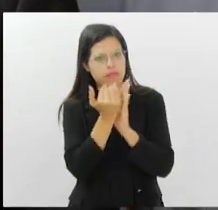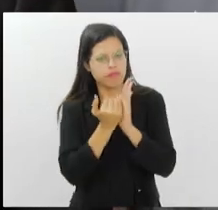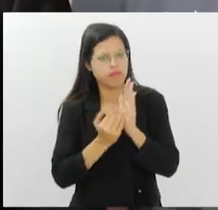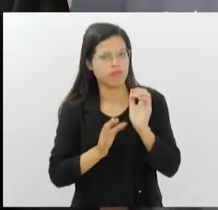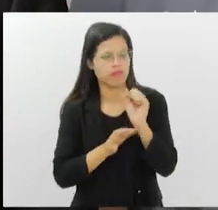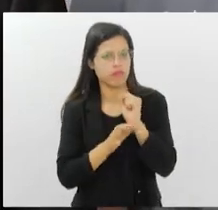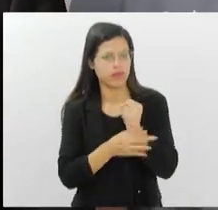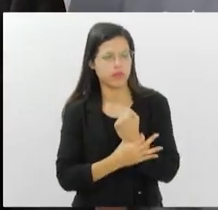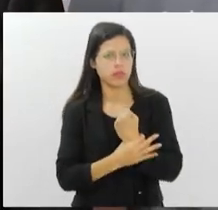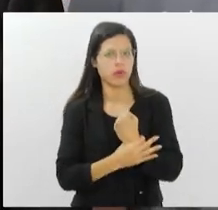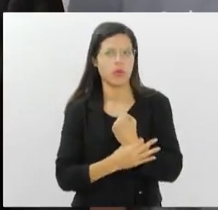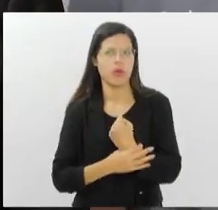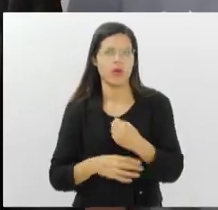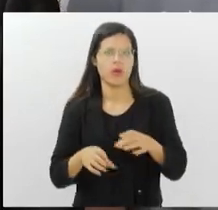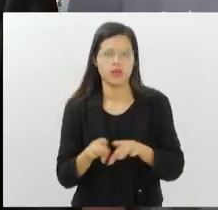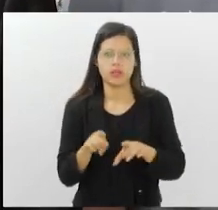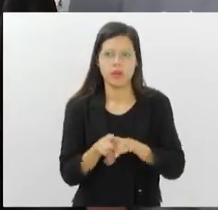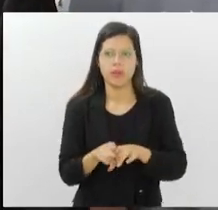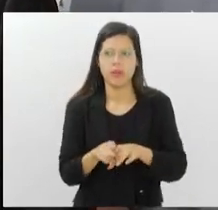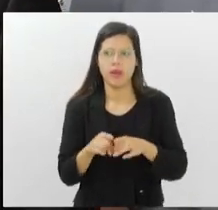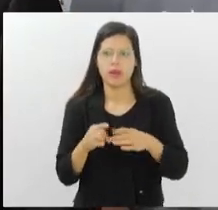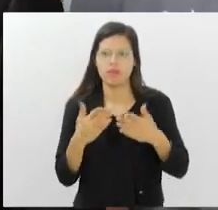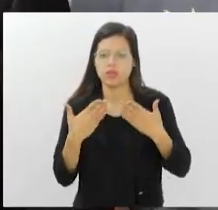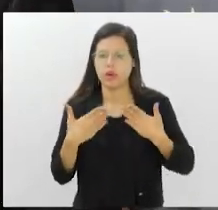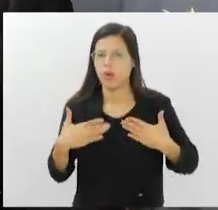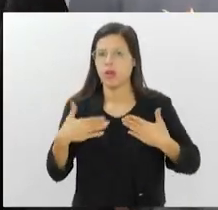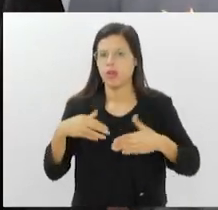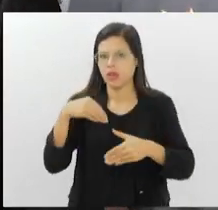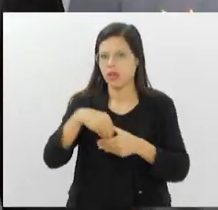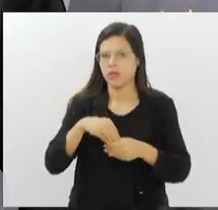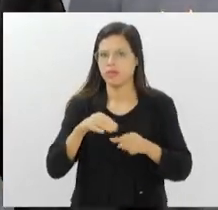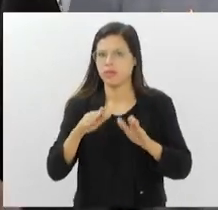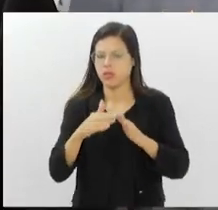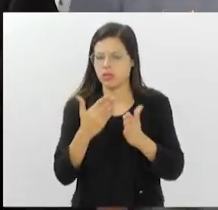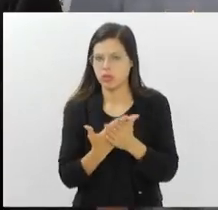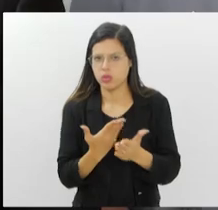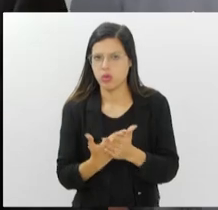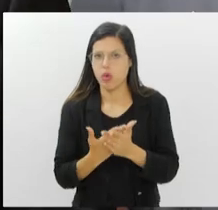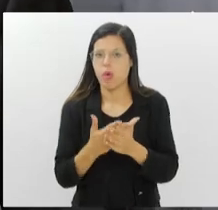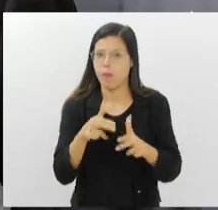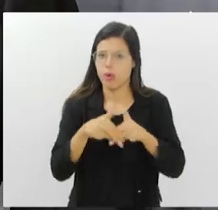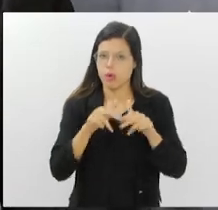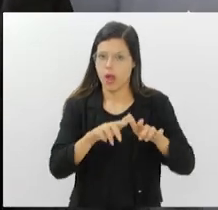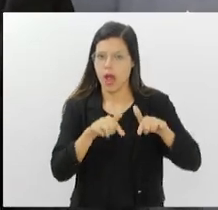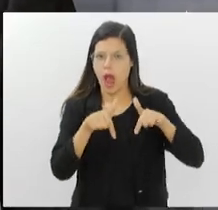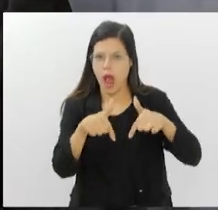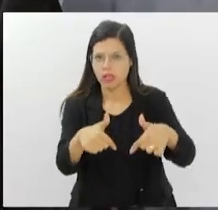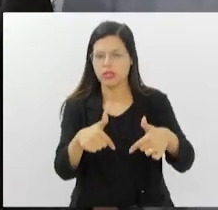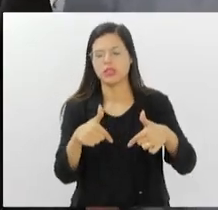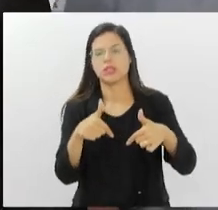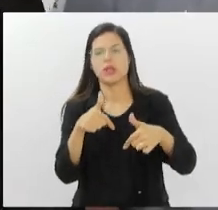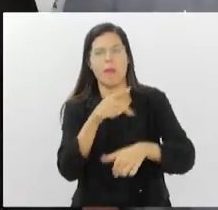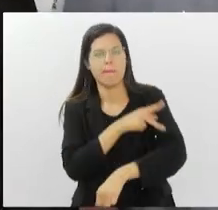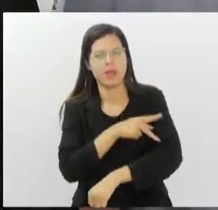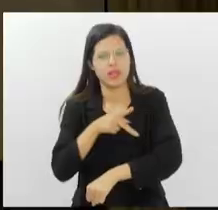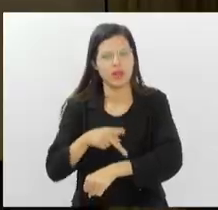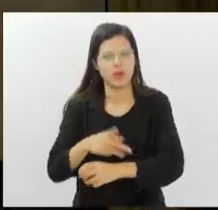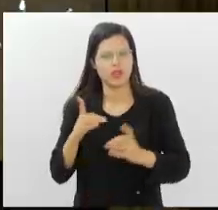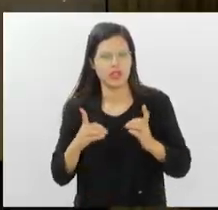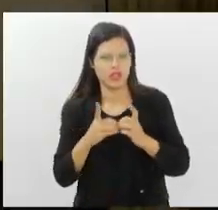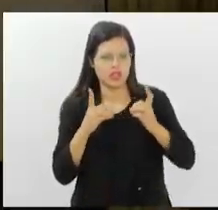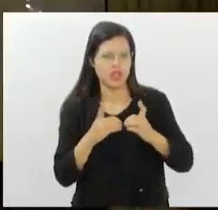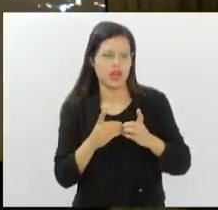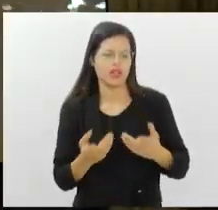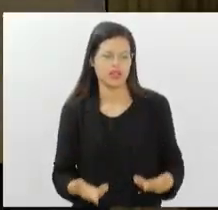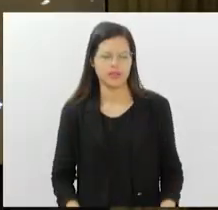estabilidade nas unidades escolares, graças a essas ações operacionais, pedagógicas e didáticas. O